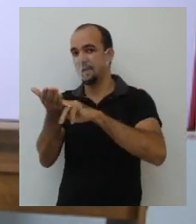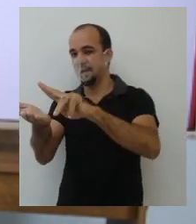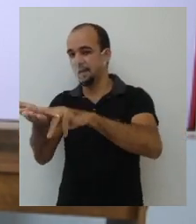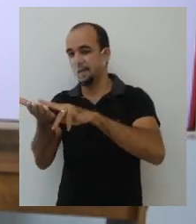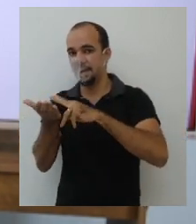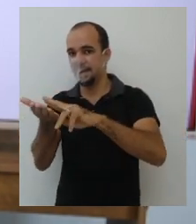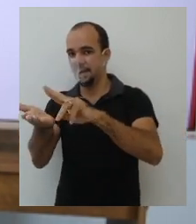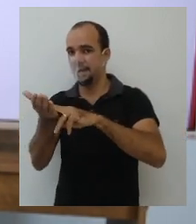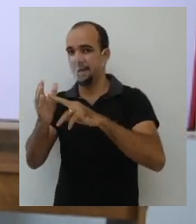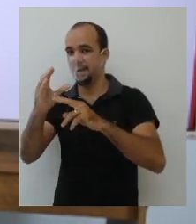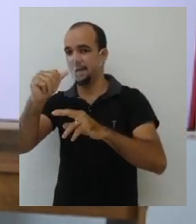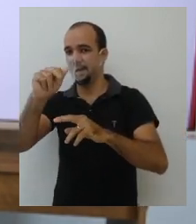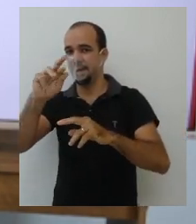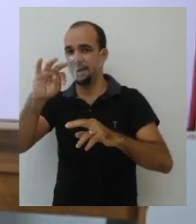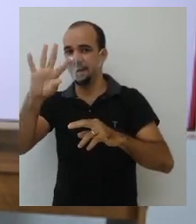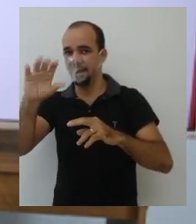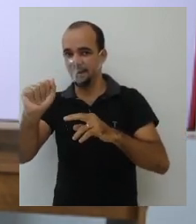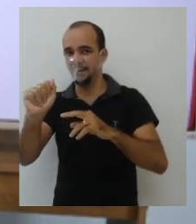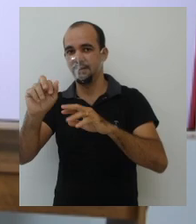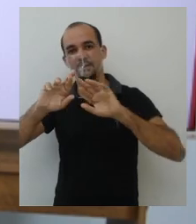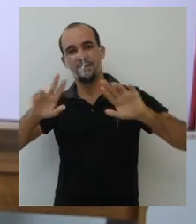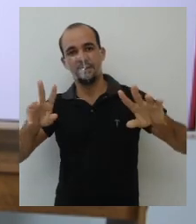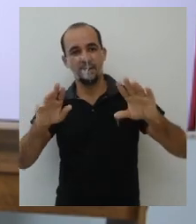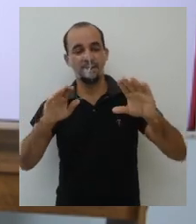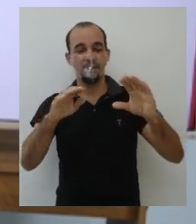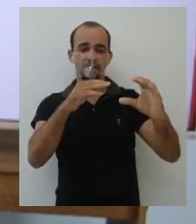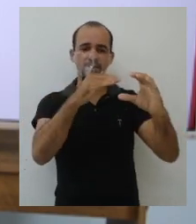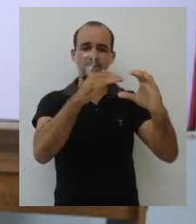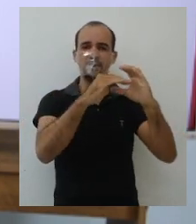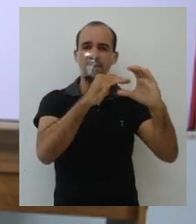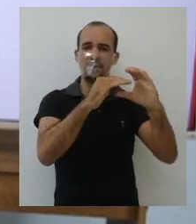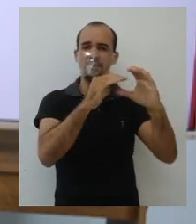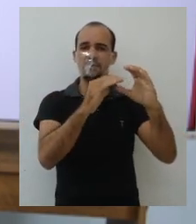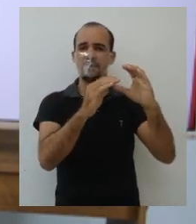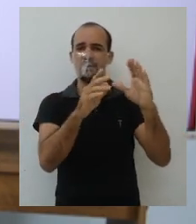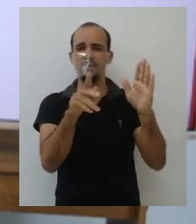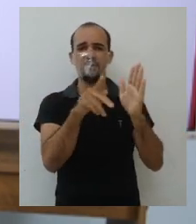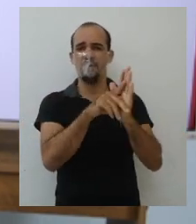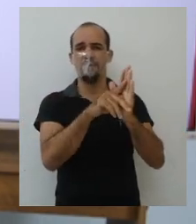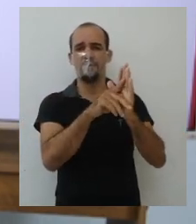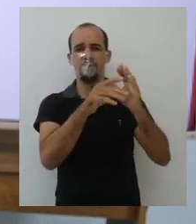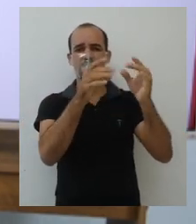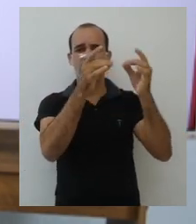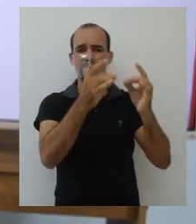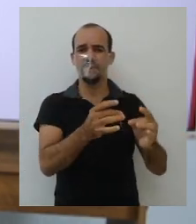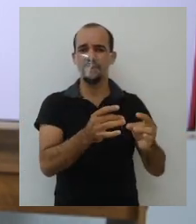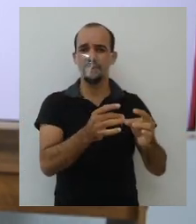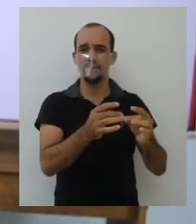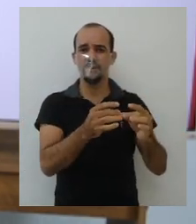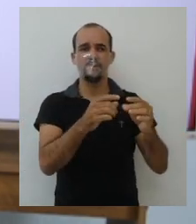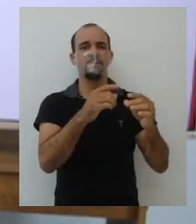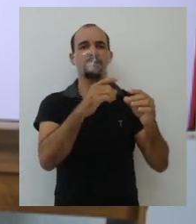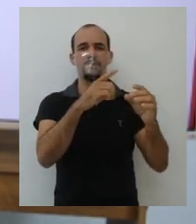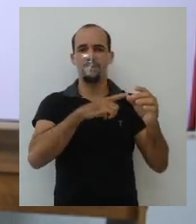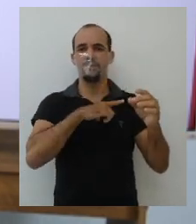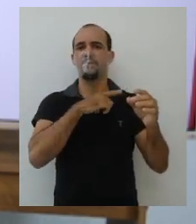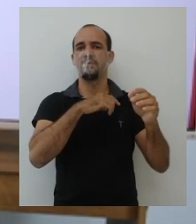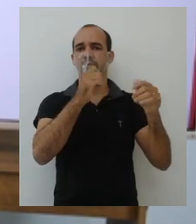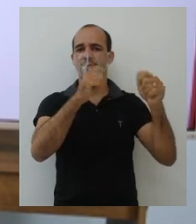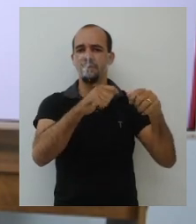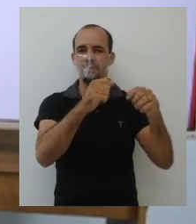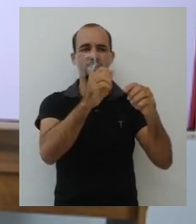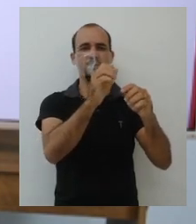textuais. E ele precisa ter uma comunicação, você vai enviar alguma coisa, você vai falar alguma